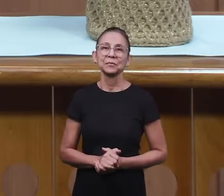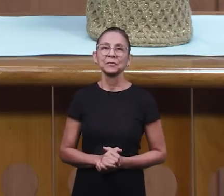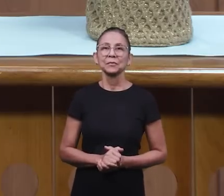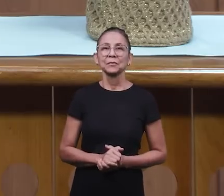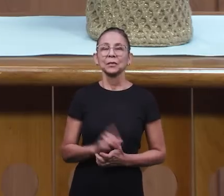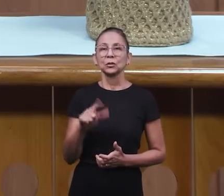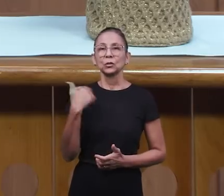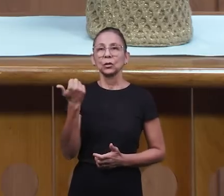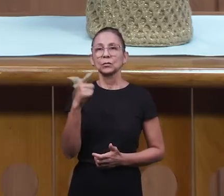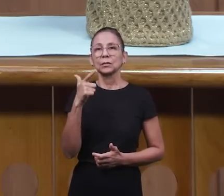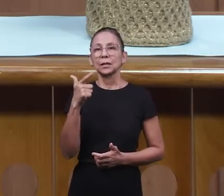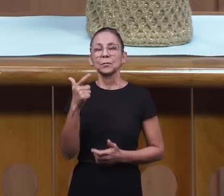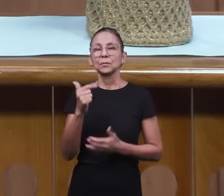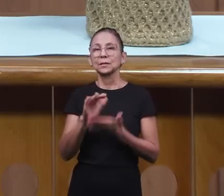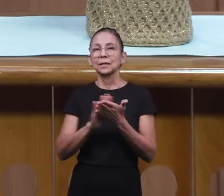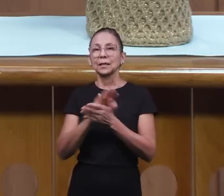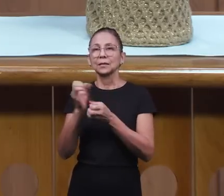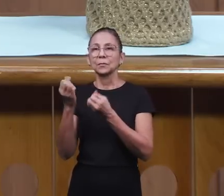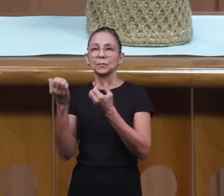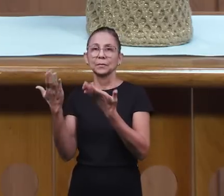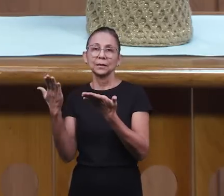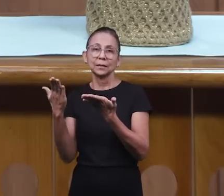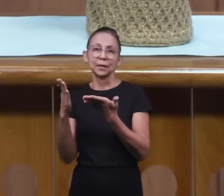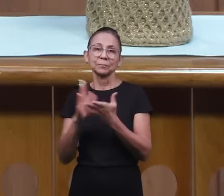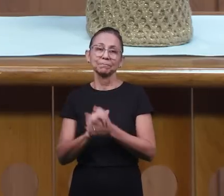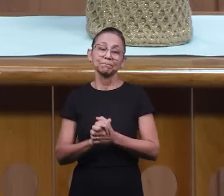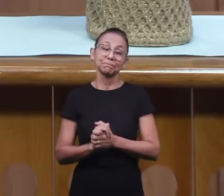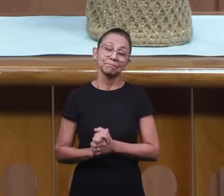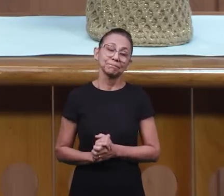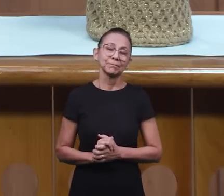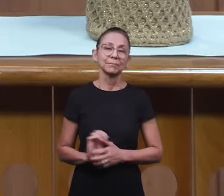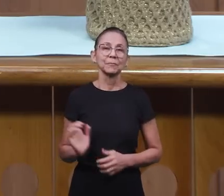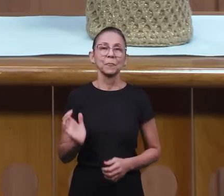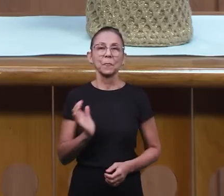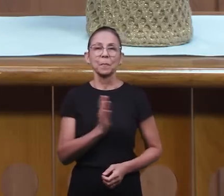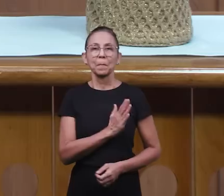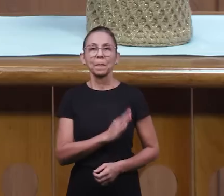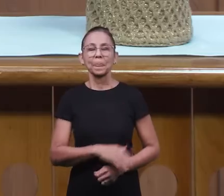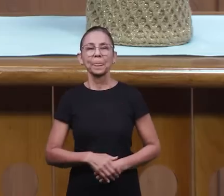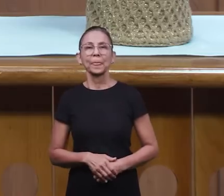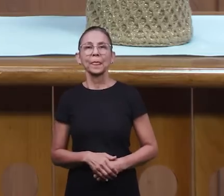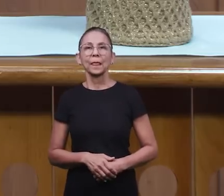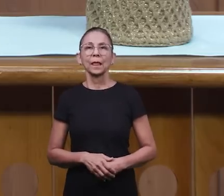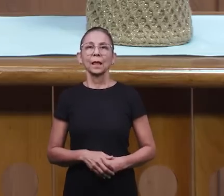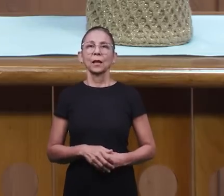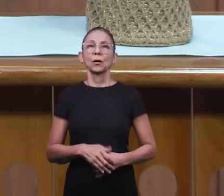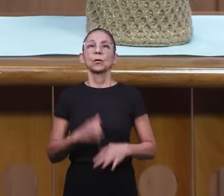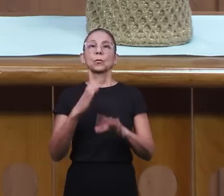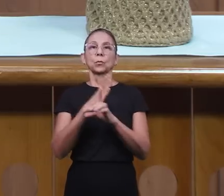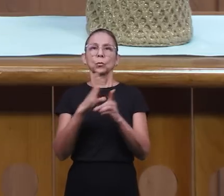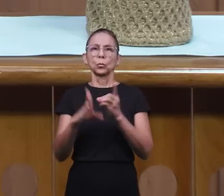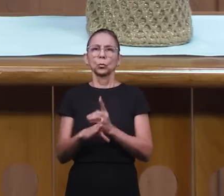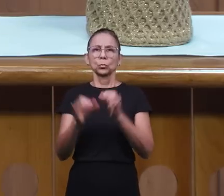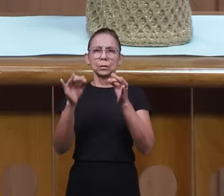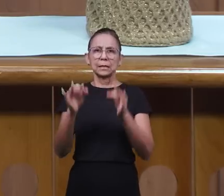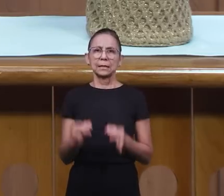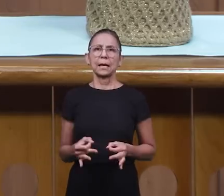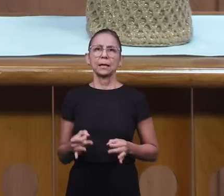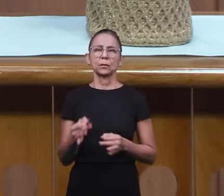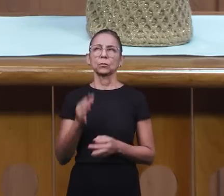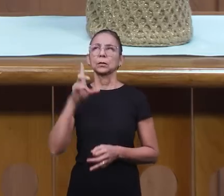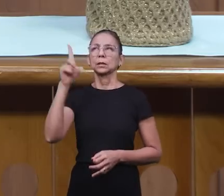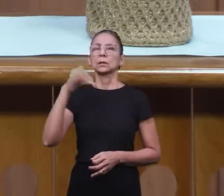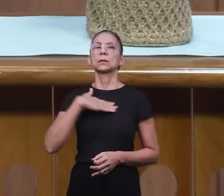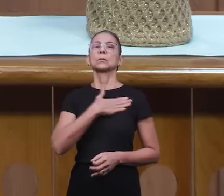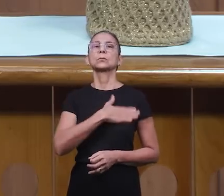Senhor, senão somente coisas materiais. Mas vamos por fim agora ao culto que agrada a Deus. Quais